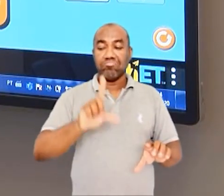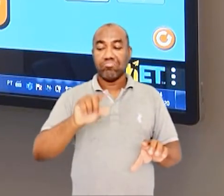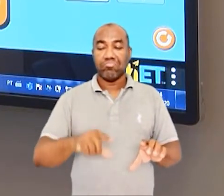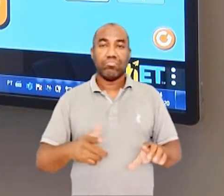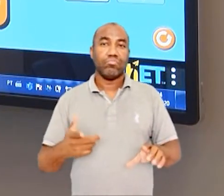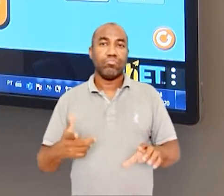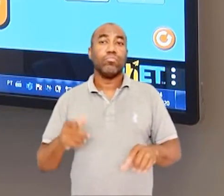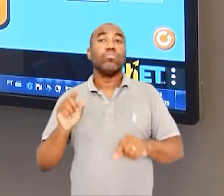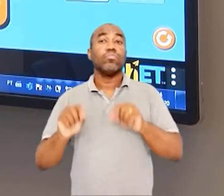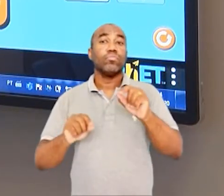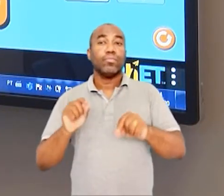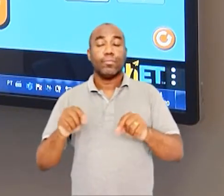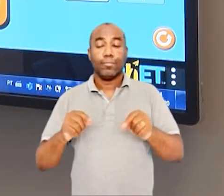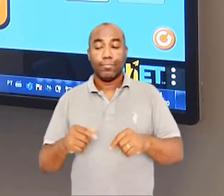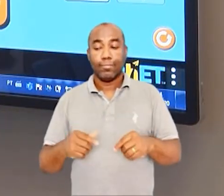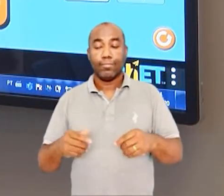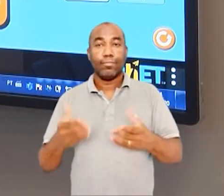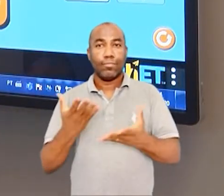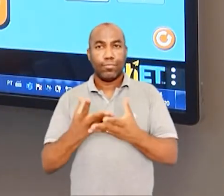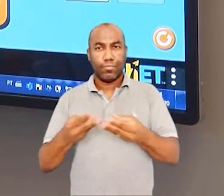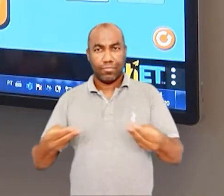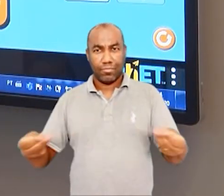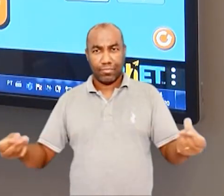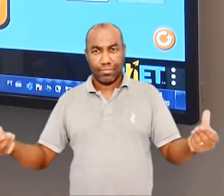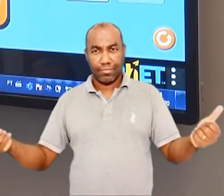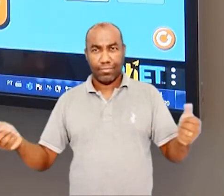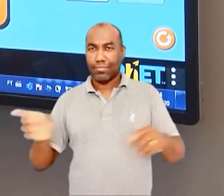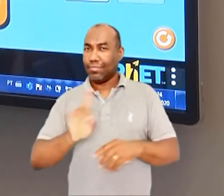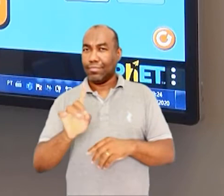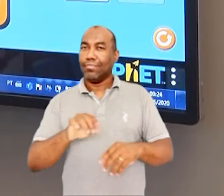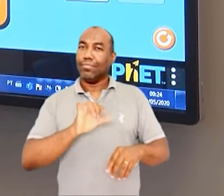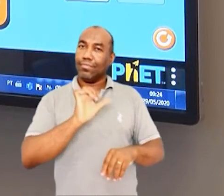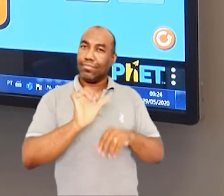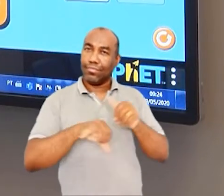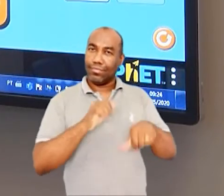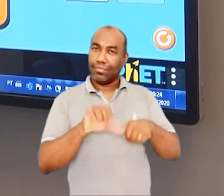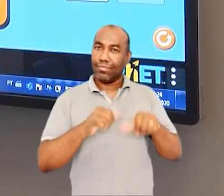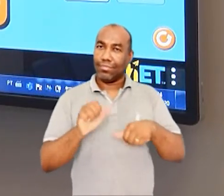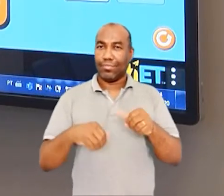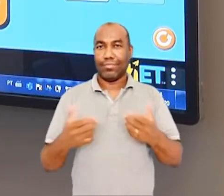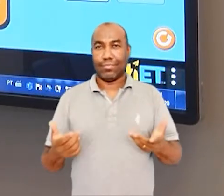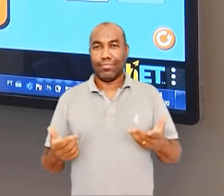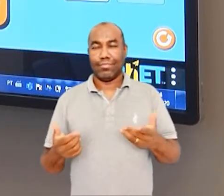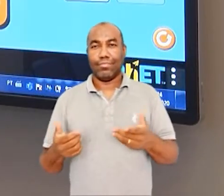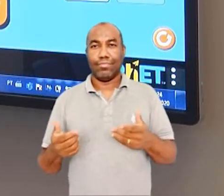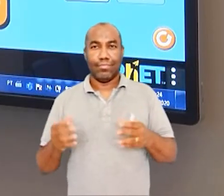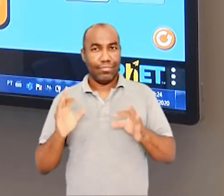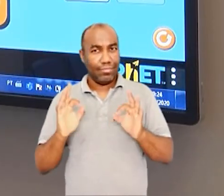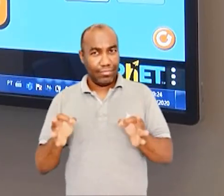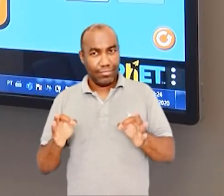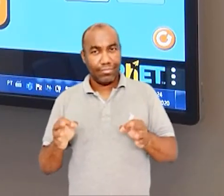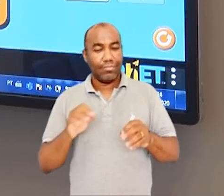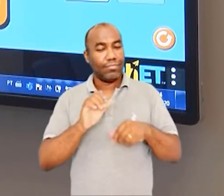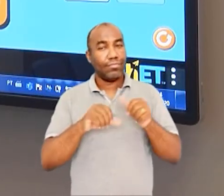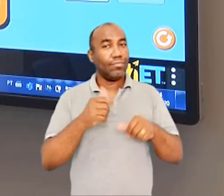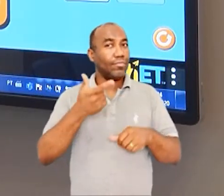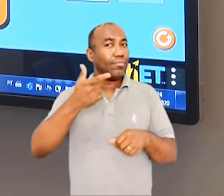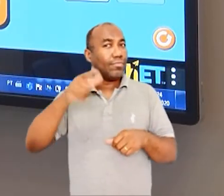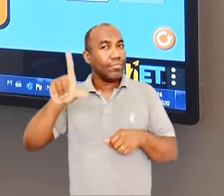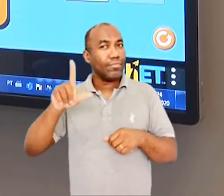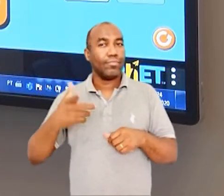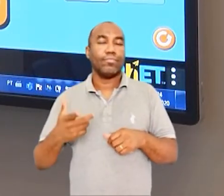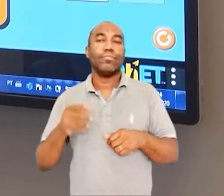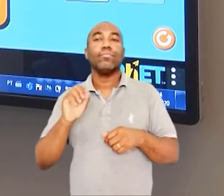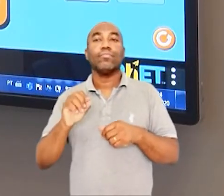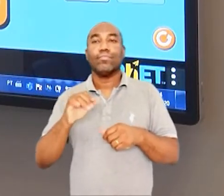Na natureza, nada se perde, nada se cria, tudo se transforma.